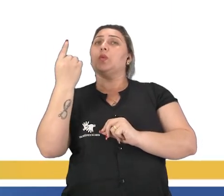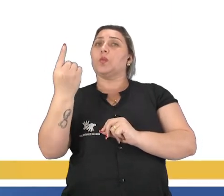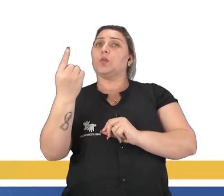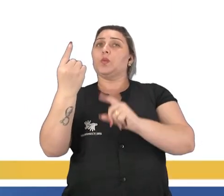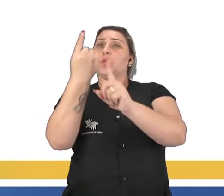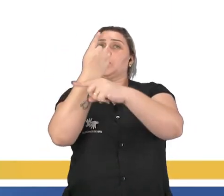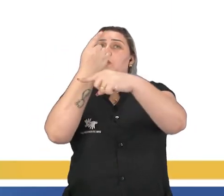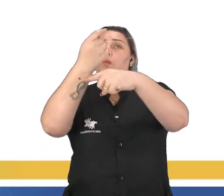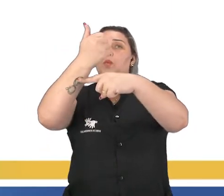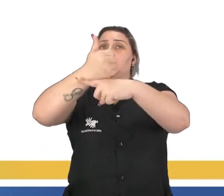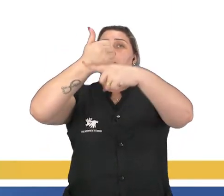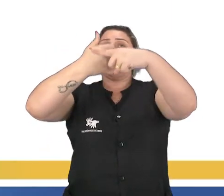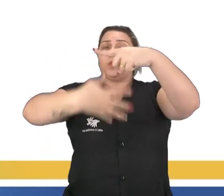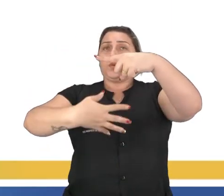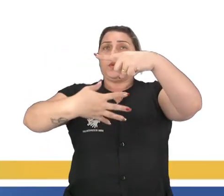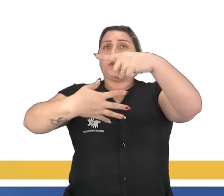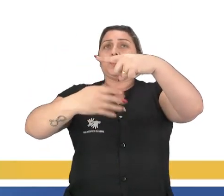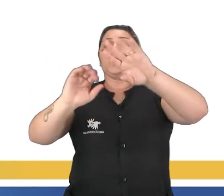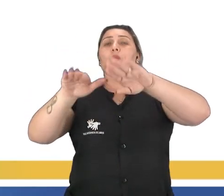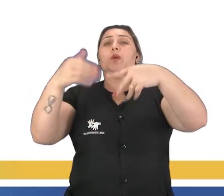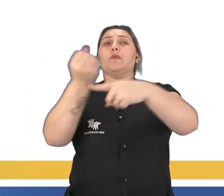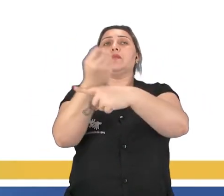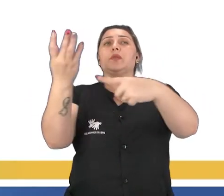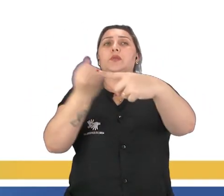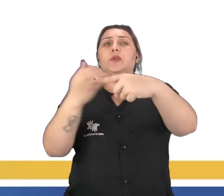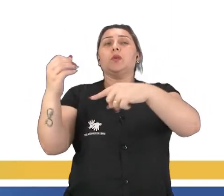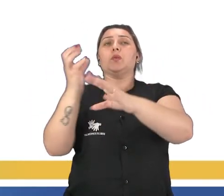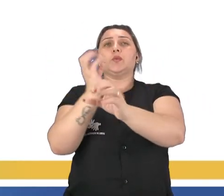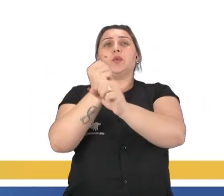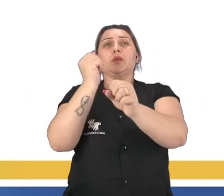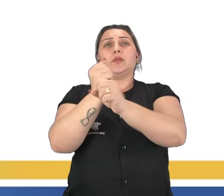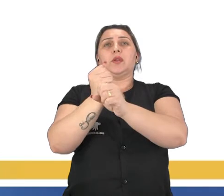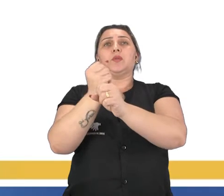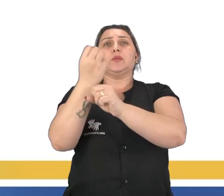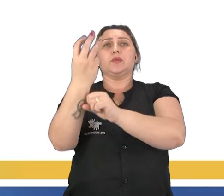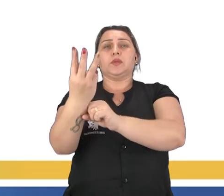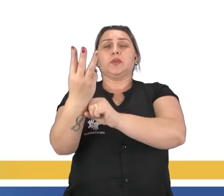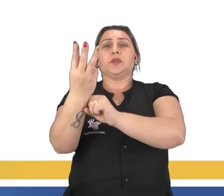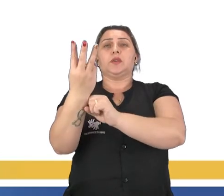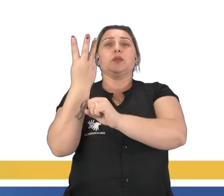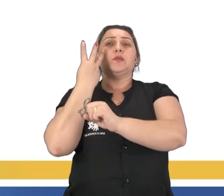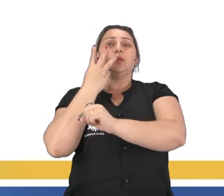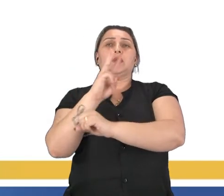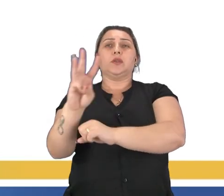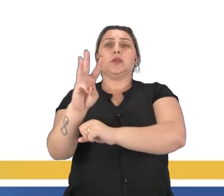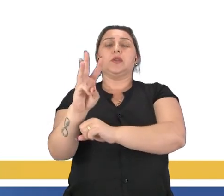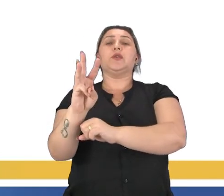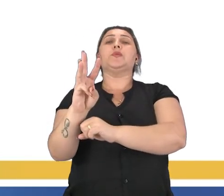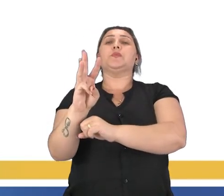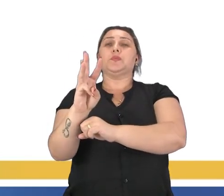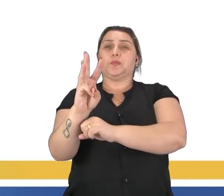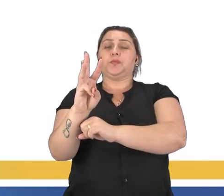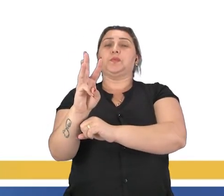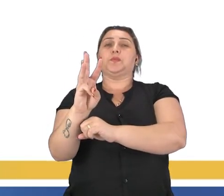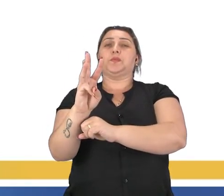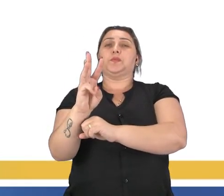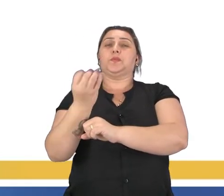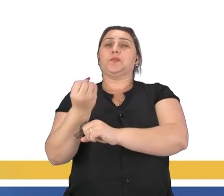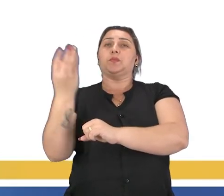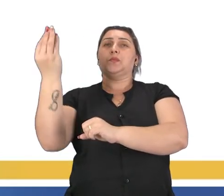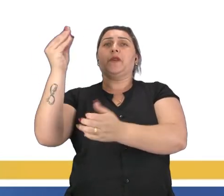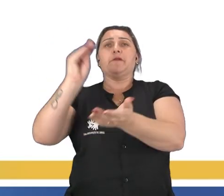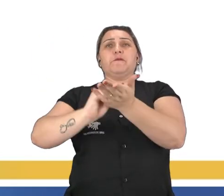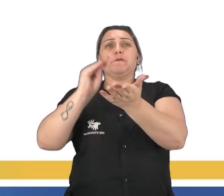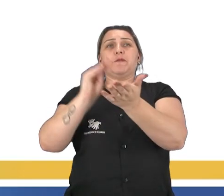1/4 do percurso. Que fração do percurso total ele percorreu nos 3 dias de viagem e que fração do percurso ainda